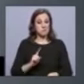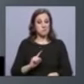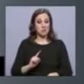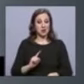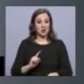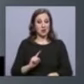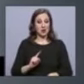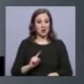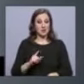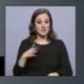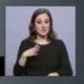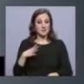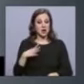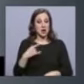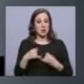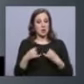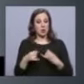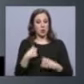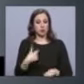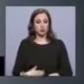nada emprego